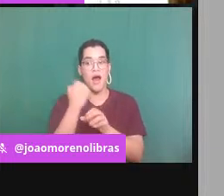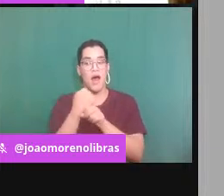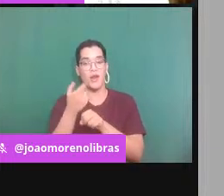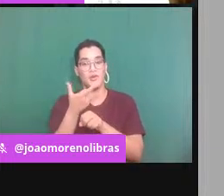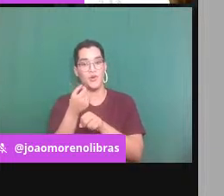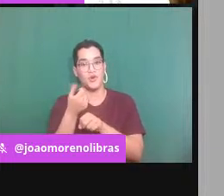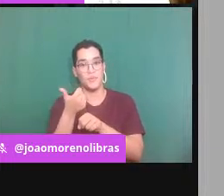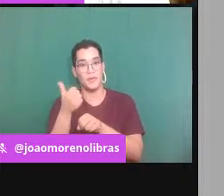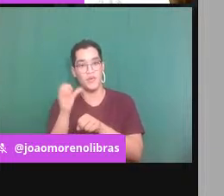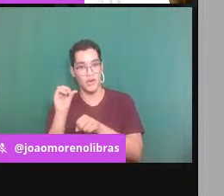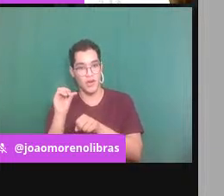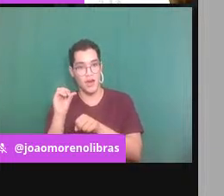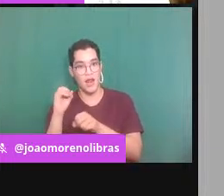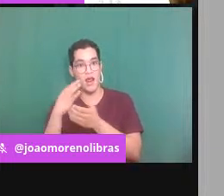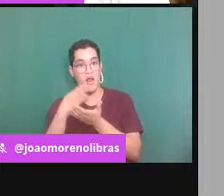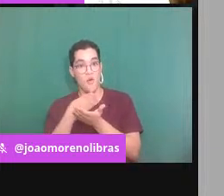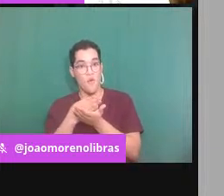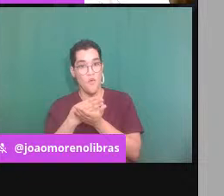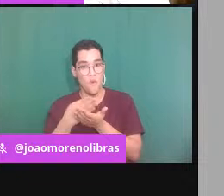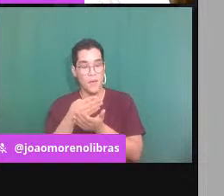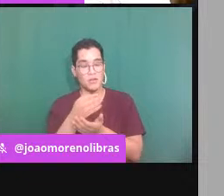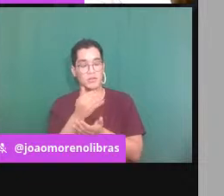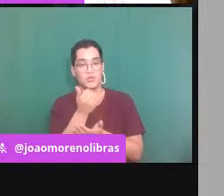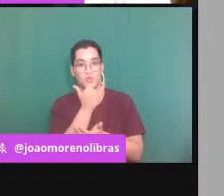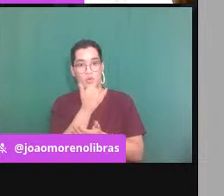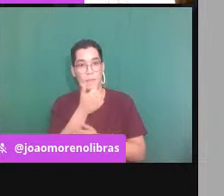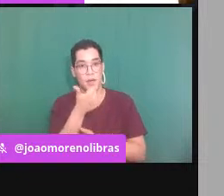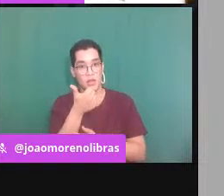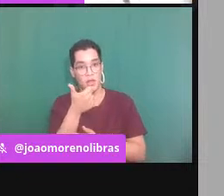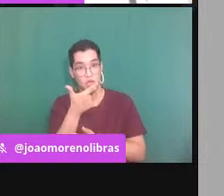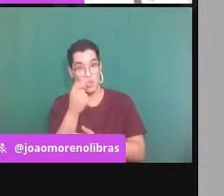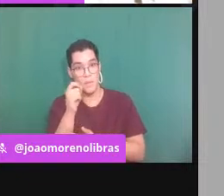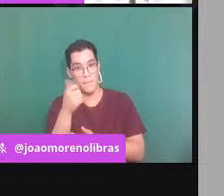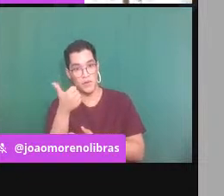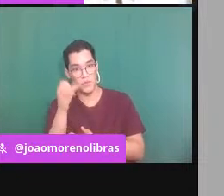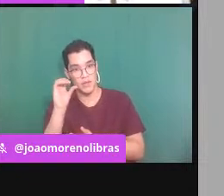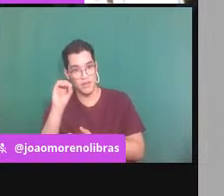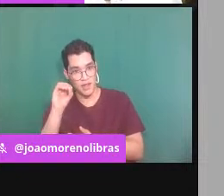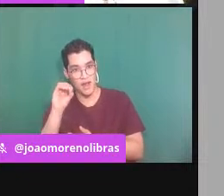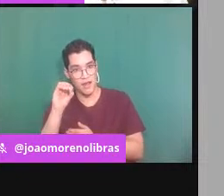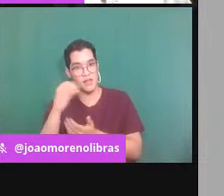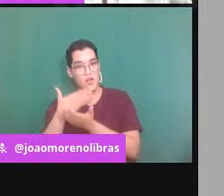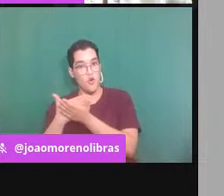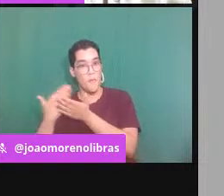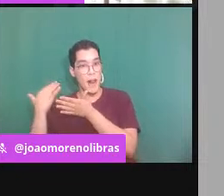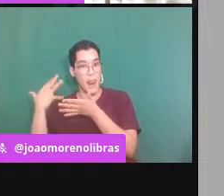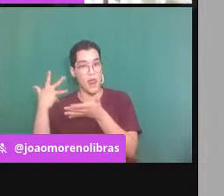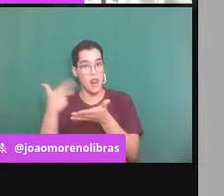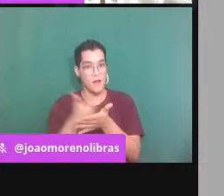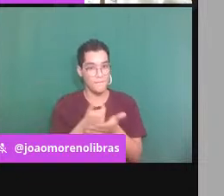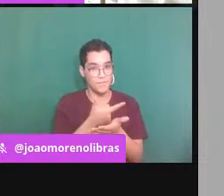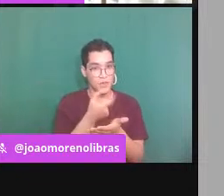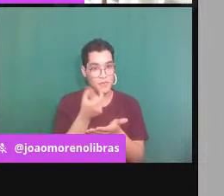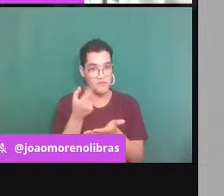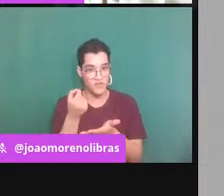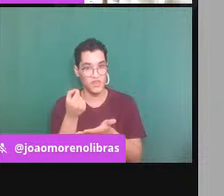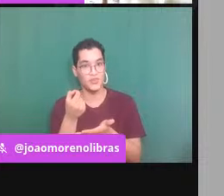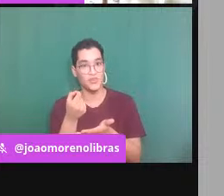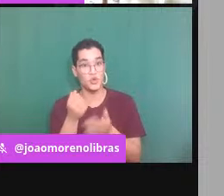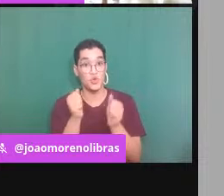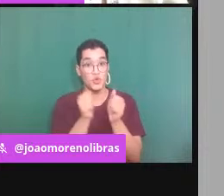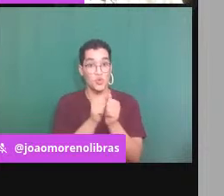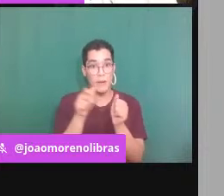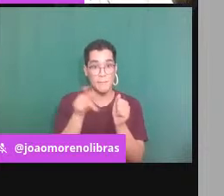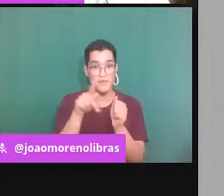tenho trabalhado muito em conjunto com a professora Graça Soares, da Universidade, Graça Soares Rodrigues, da Universidade Federal do Rio Grande